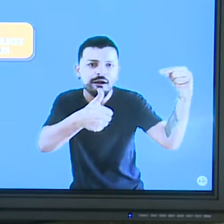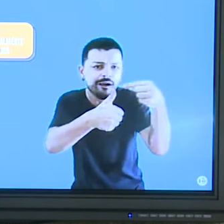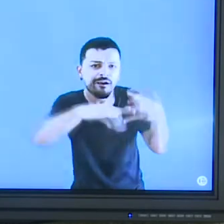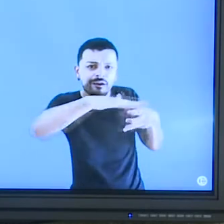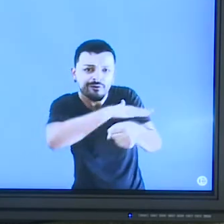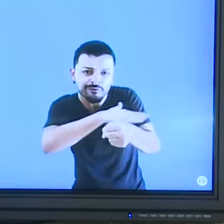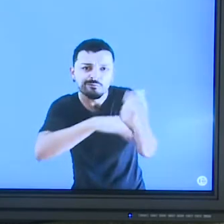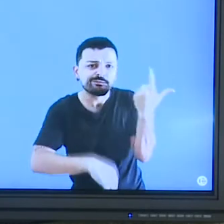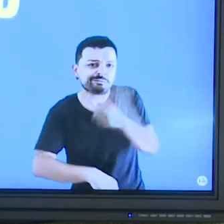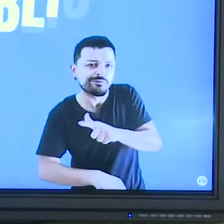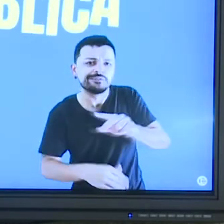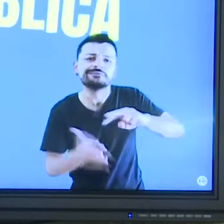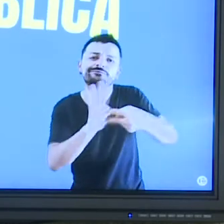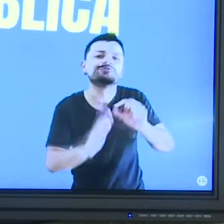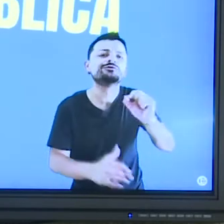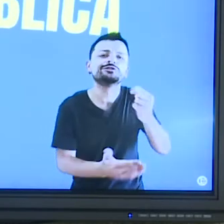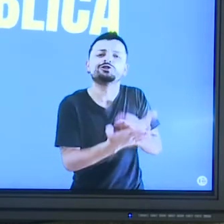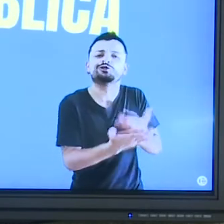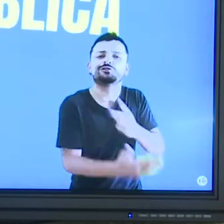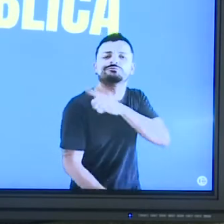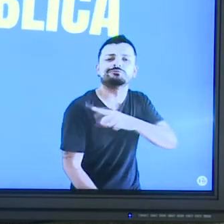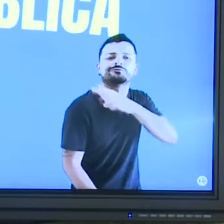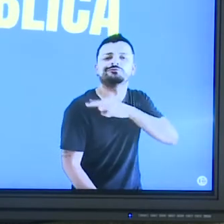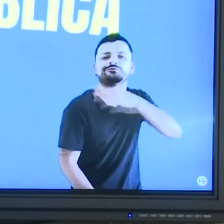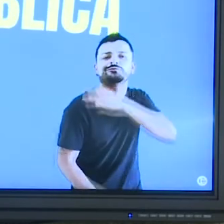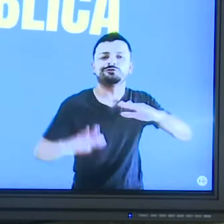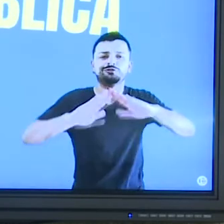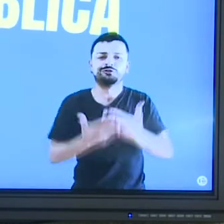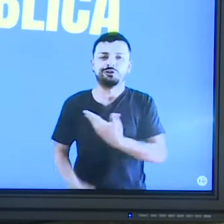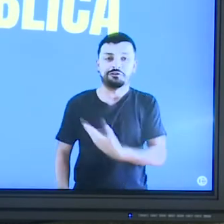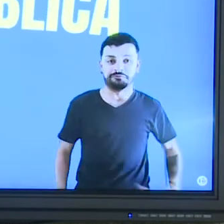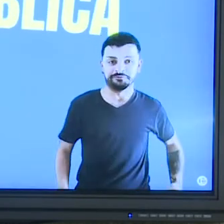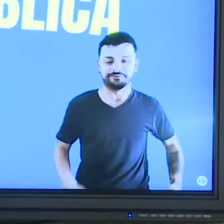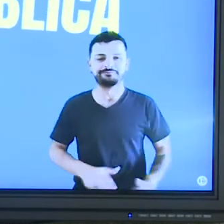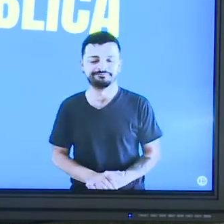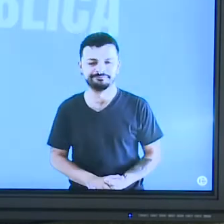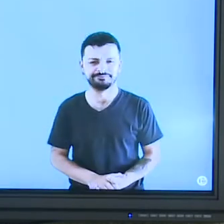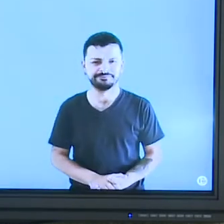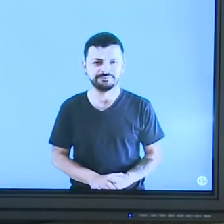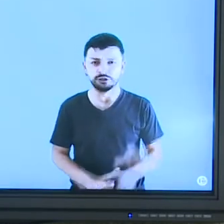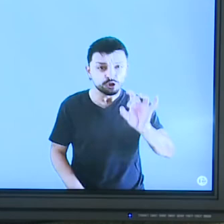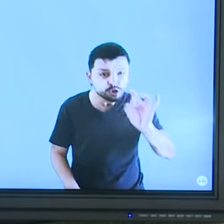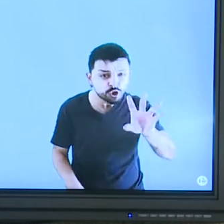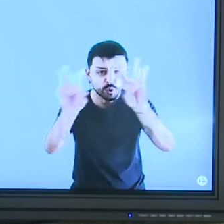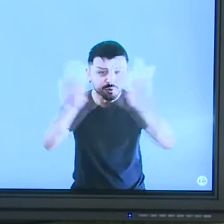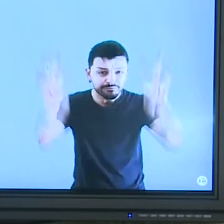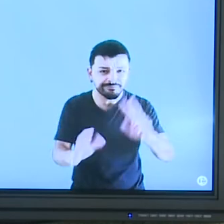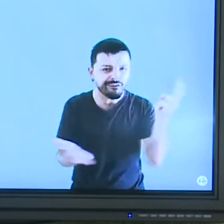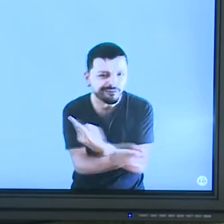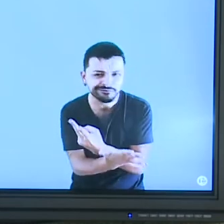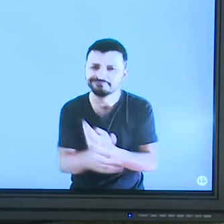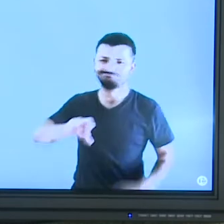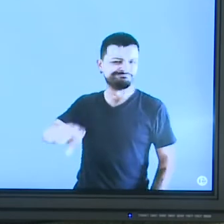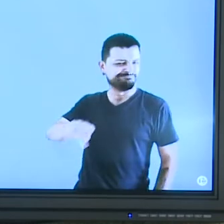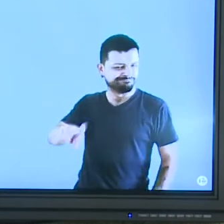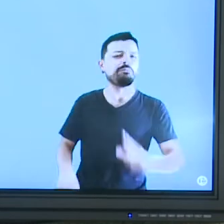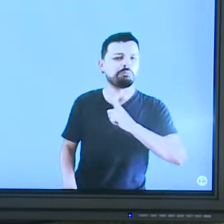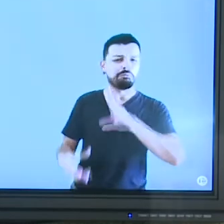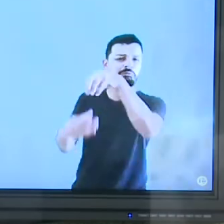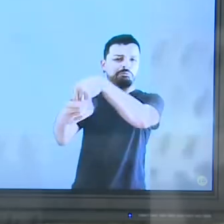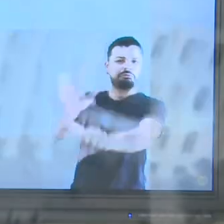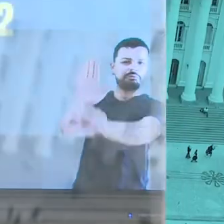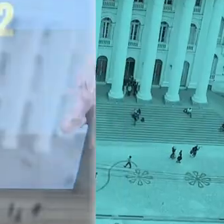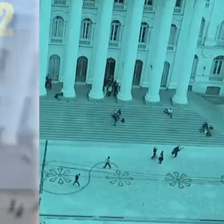lugar, nas nossas redes sociais. Perdeu algo? Os links para todas as notícias citadas estão na descrição do vídeo. Boa semana!